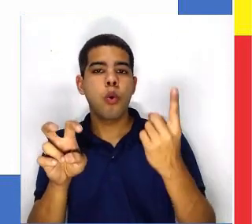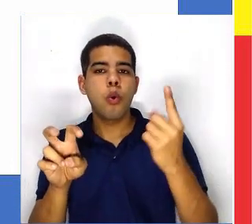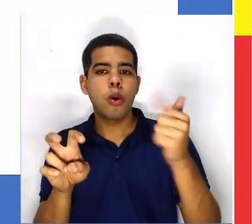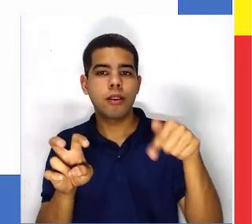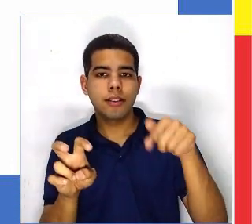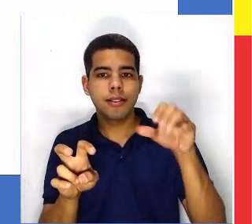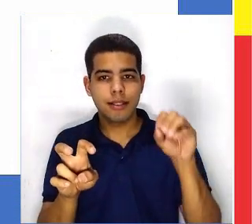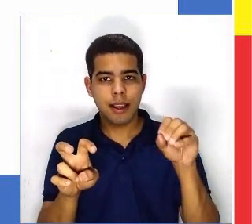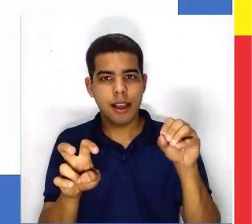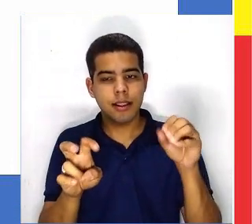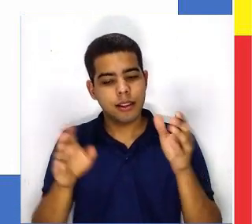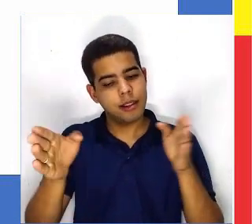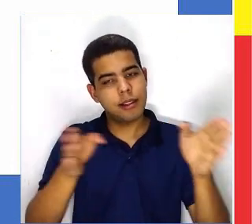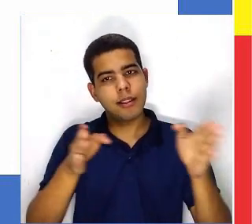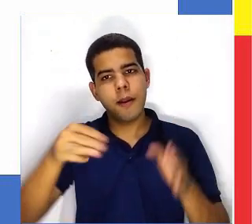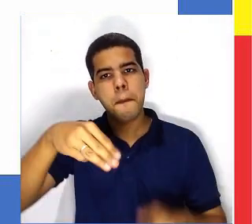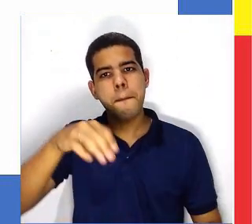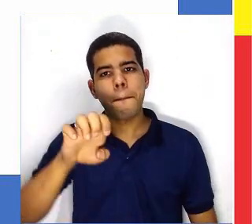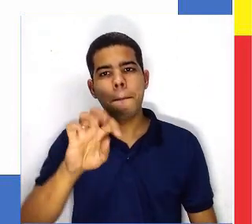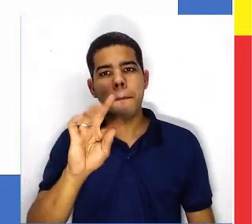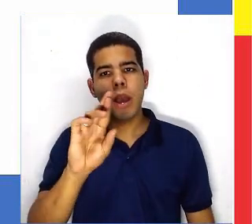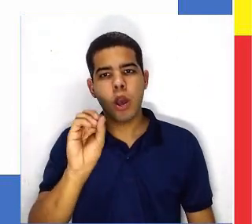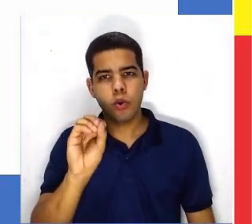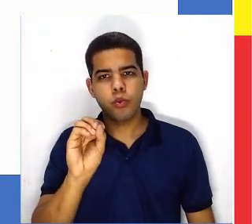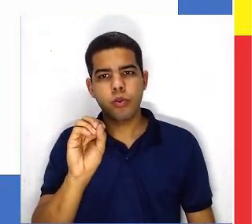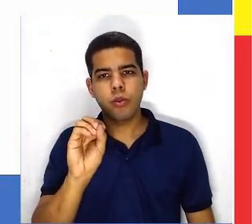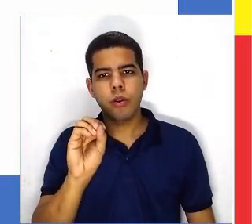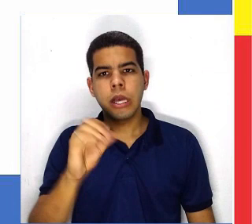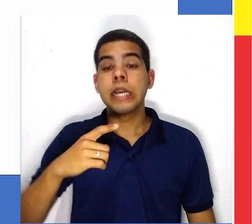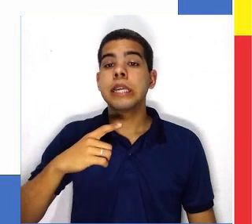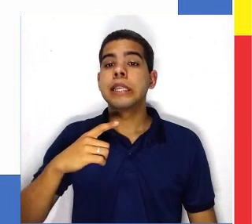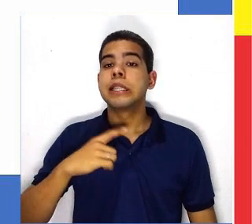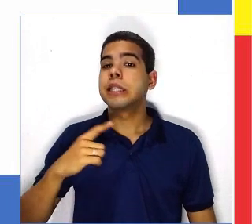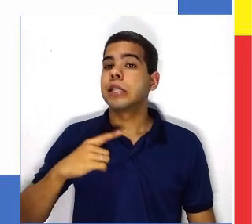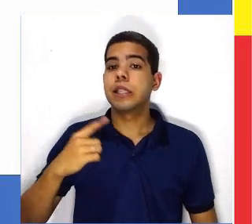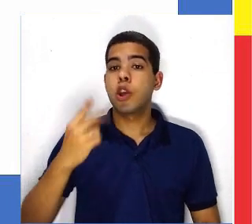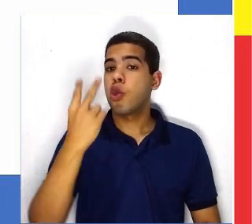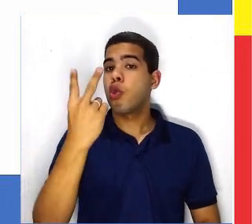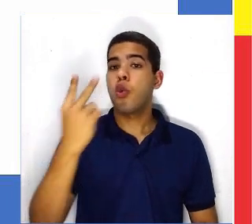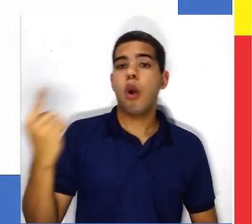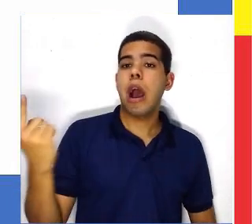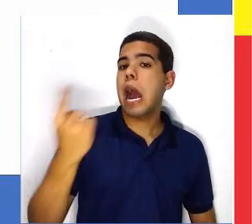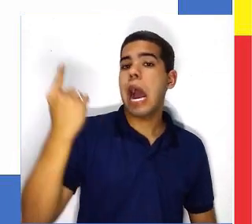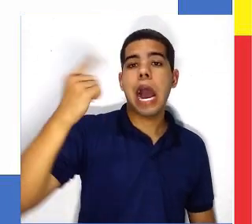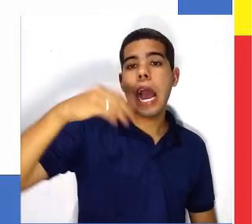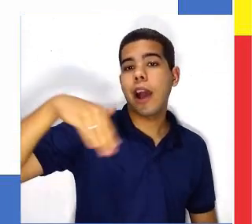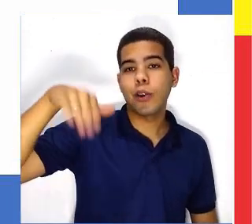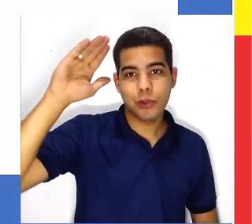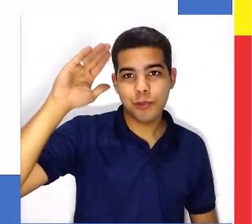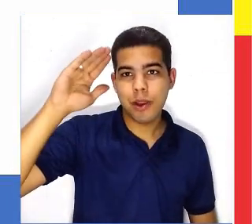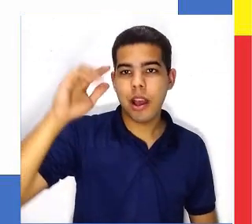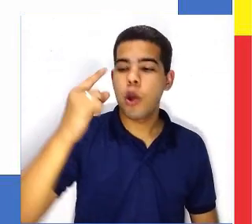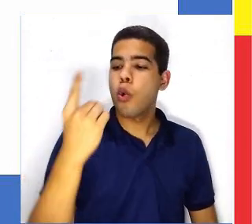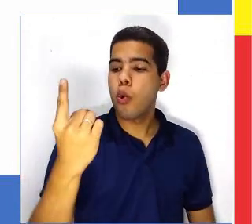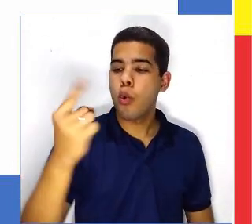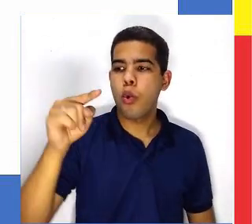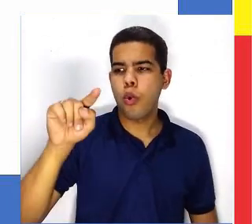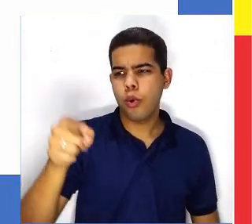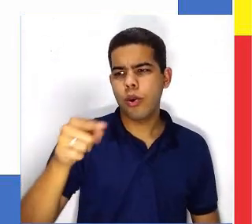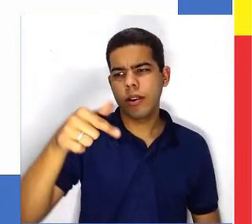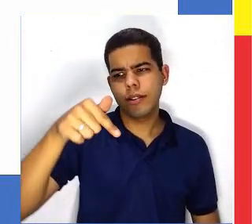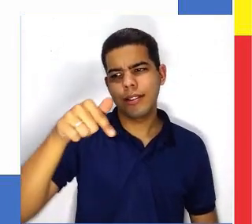17 alunos. E ela observou que existem 2 alunos que são os mais altos da turma, entre